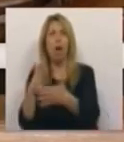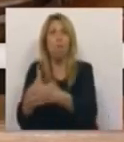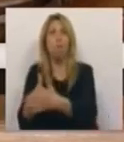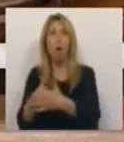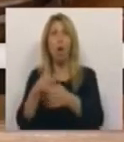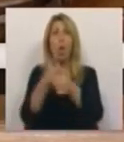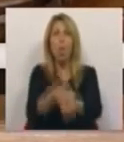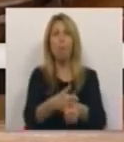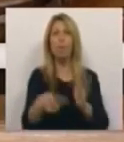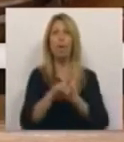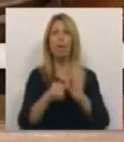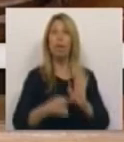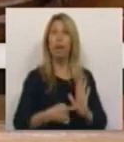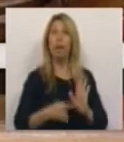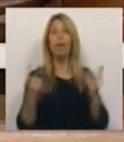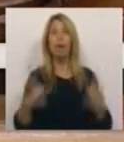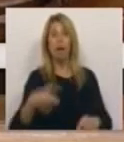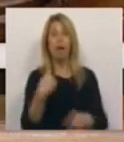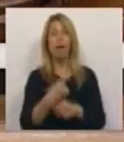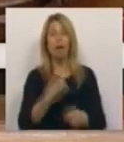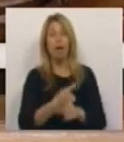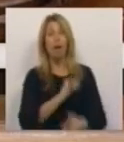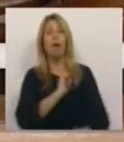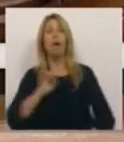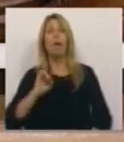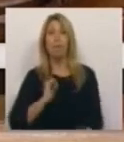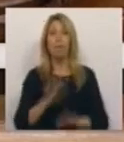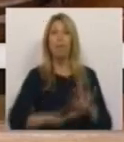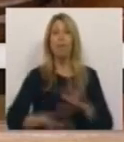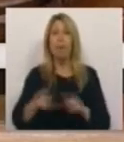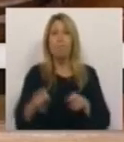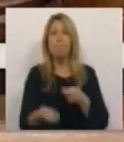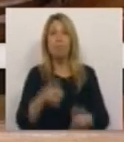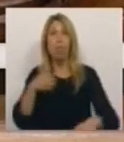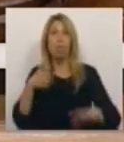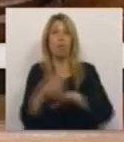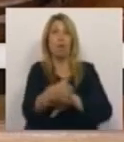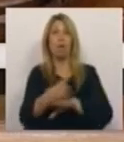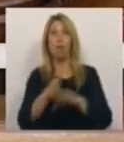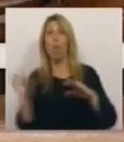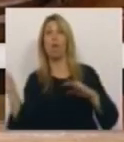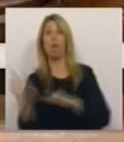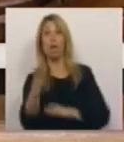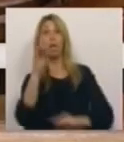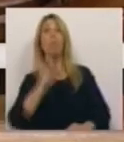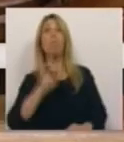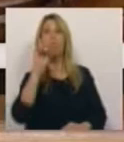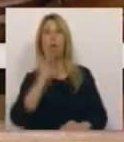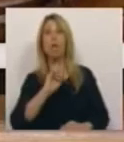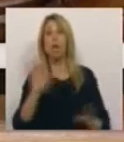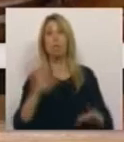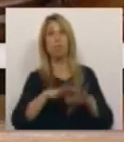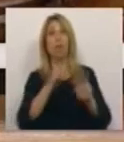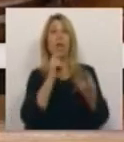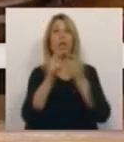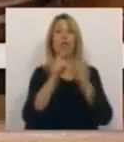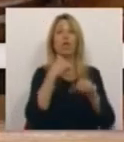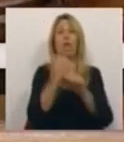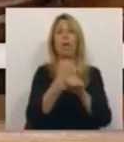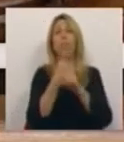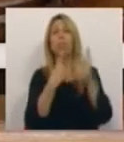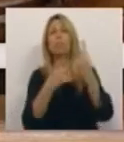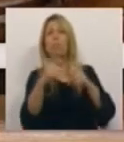cumprimento. Persistem, por parte das entidades patronais, pressões diretas e indiretas às mulheres em sede de entrevistas de emprego,